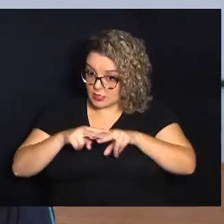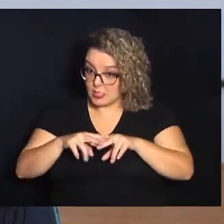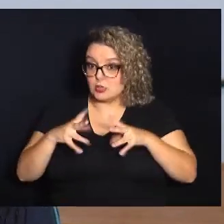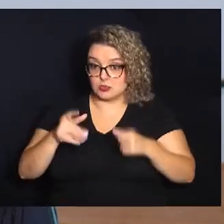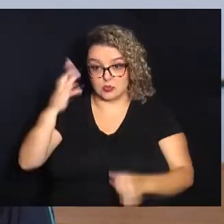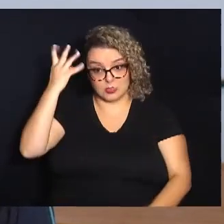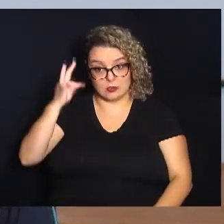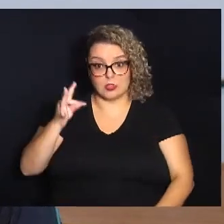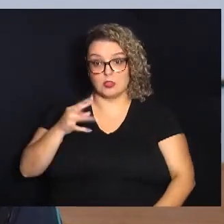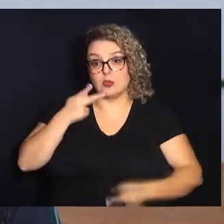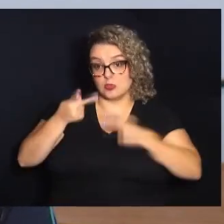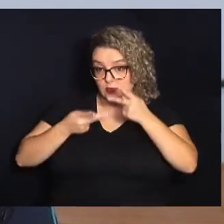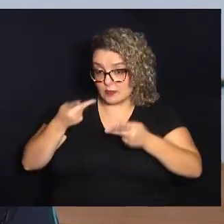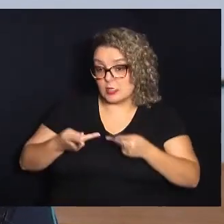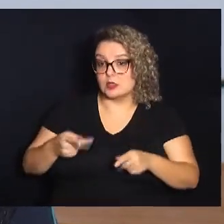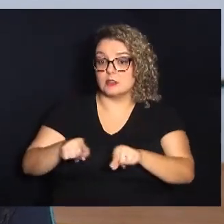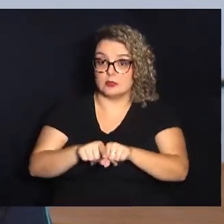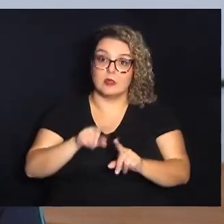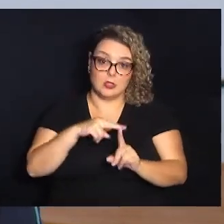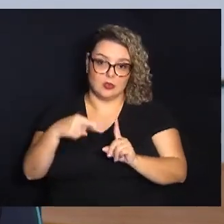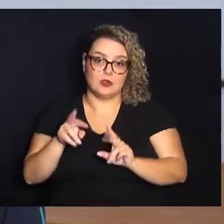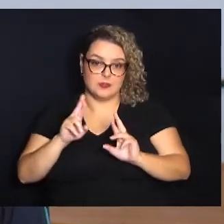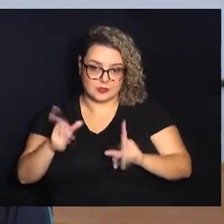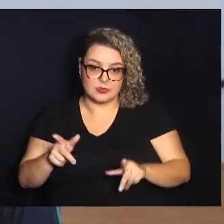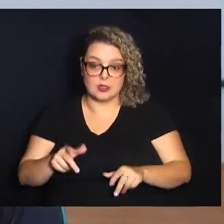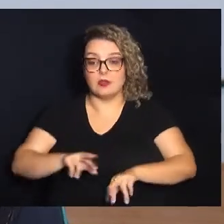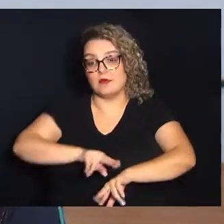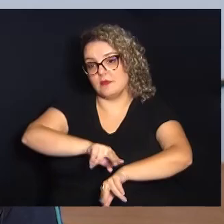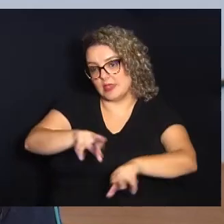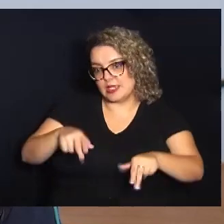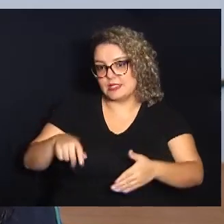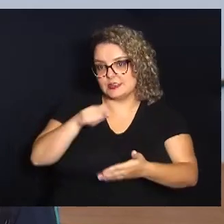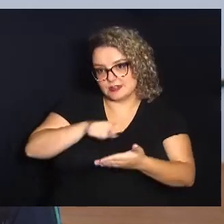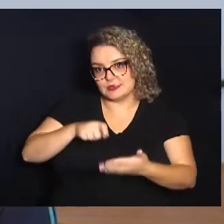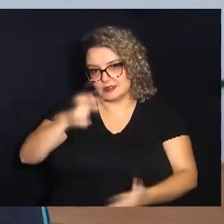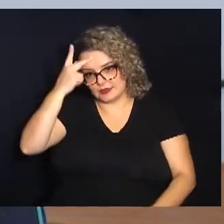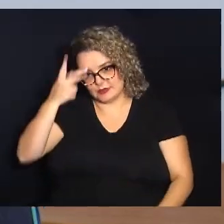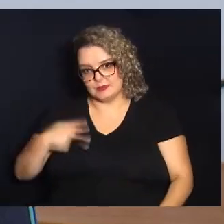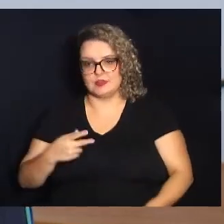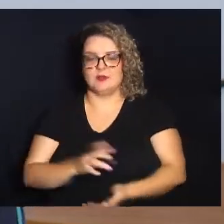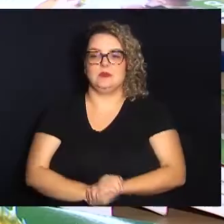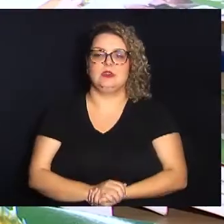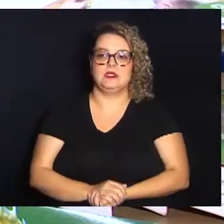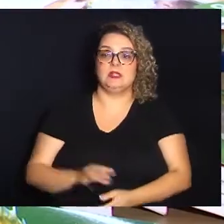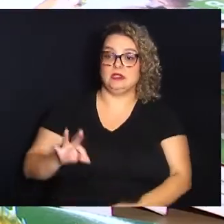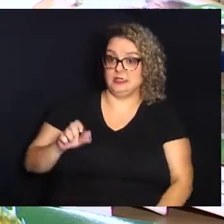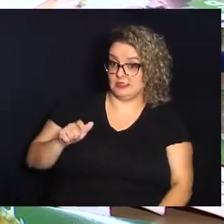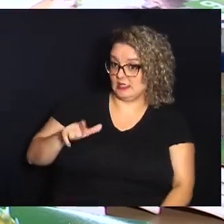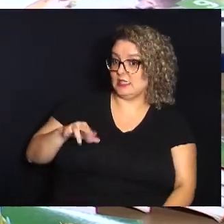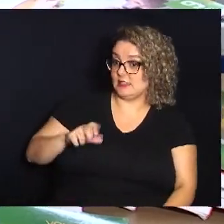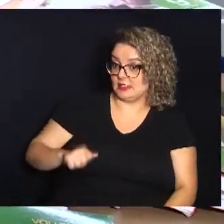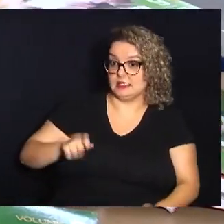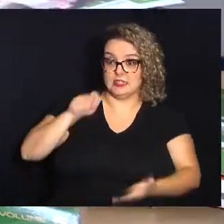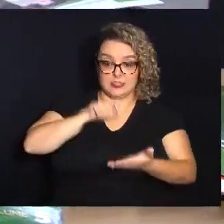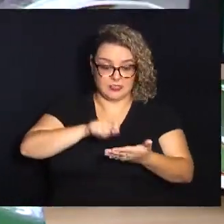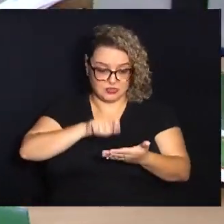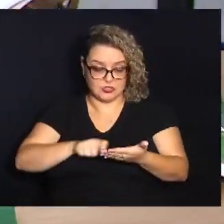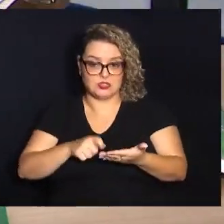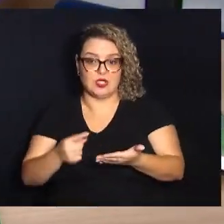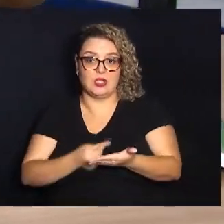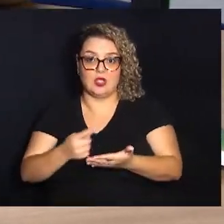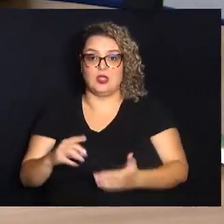a teoria, além do que o professor falou, porque a gente vê um outro ponto de vista, né? Mesmo que muitos deles escrevam o próprio livro. No caso da Thalita, que